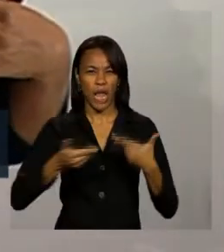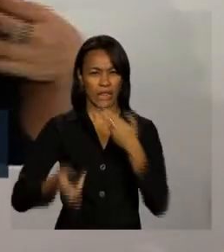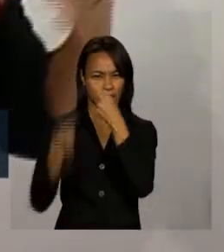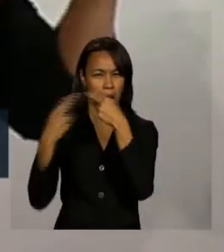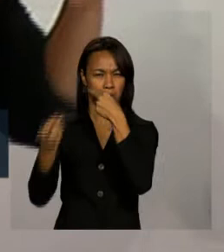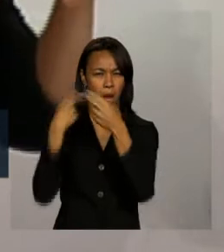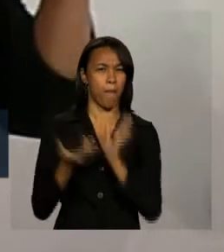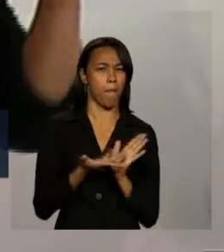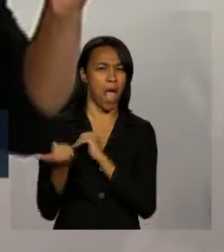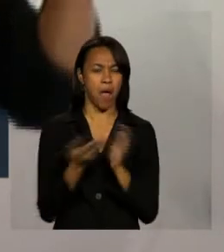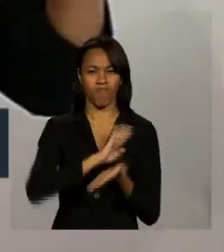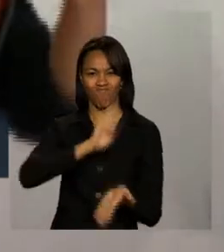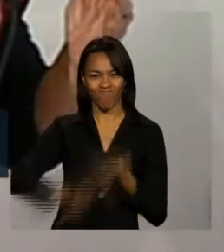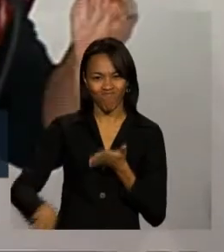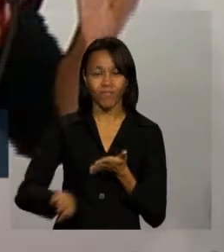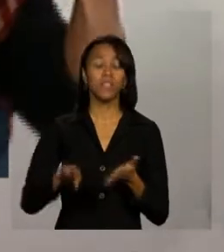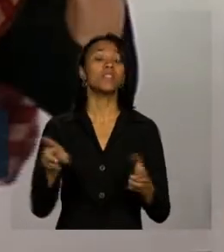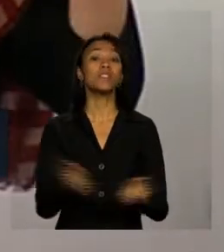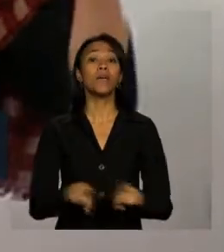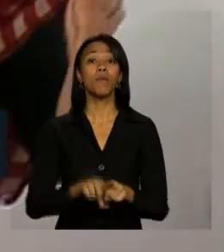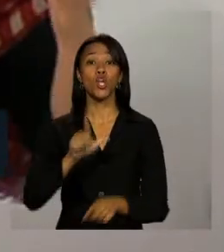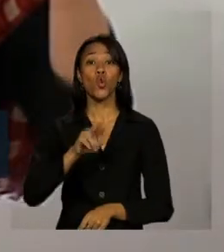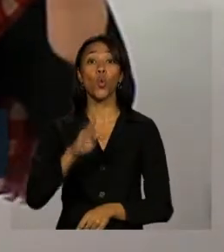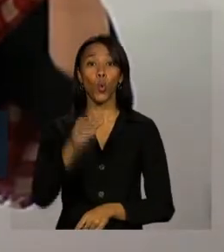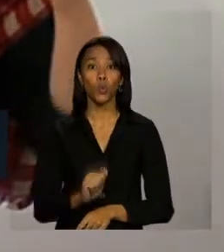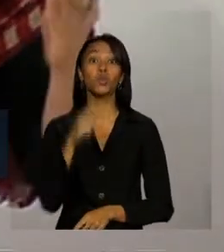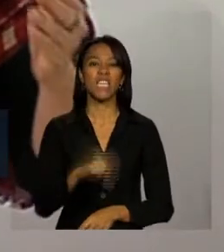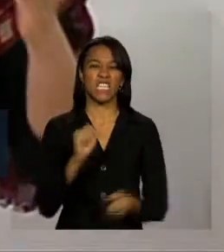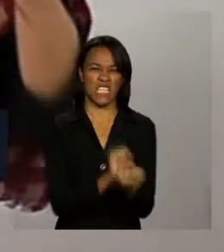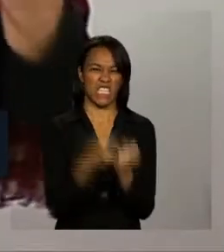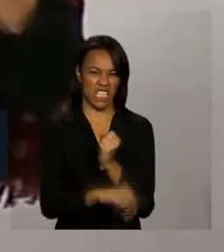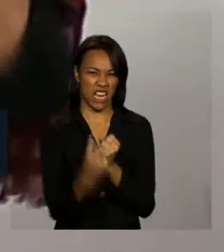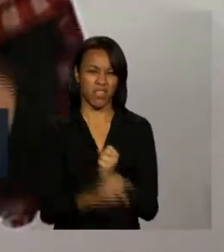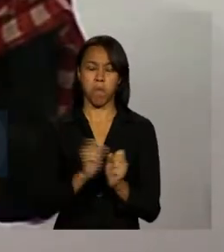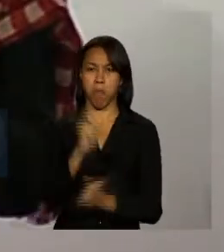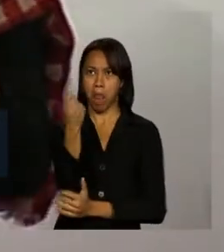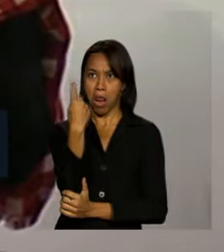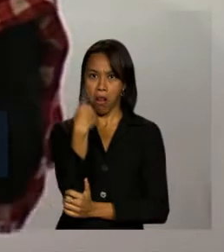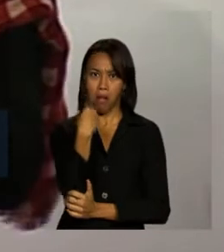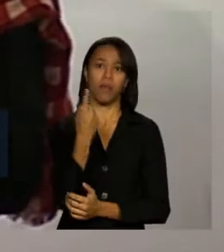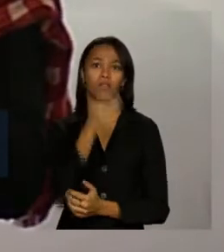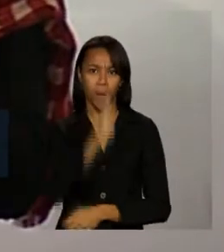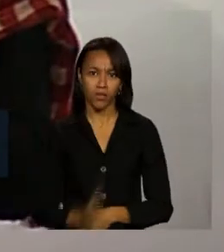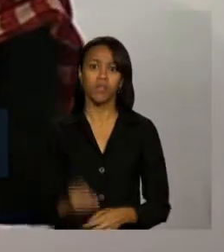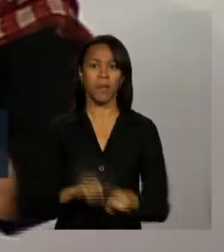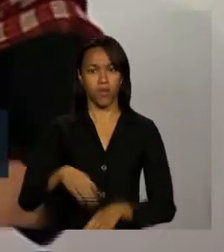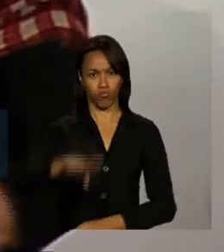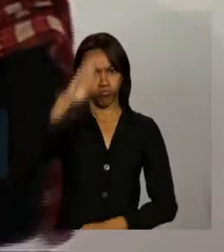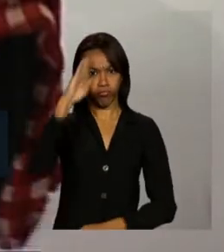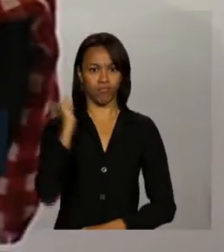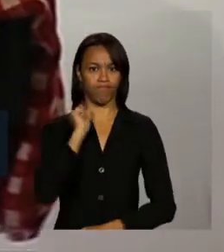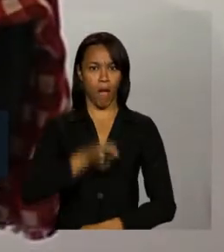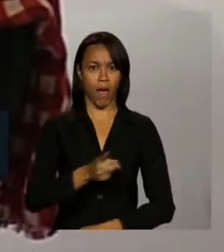história, inclusive de fazendo os lutos, o luto da escravidão, do colonialismo, o luto da ditadura militar, que tem